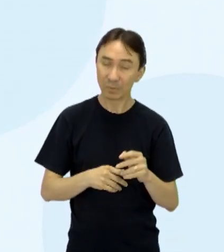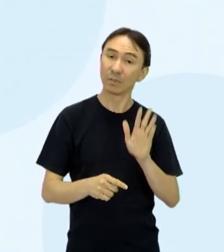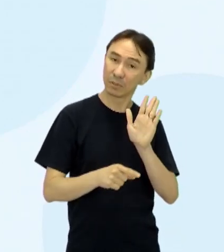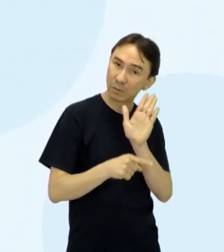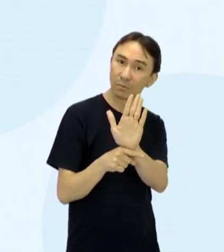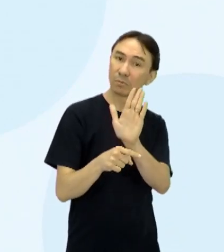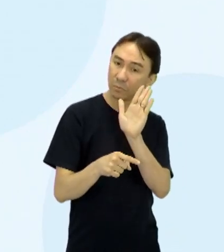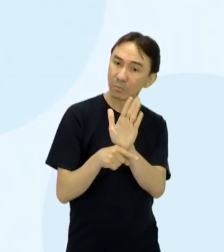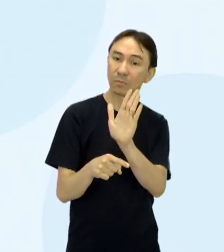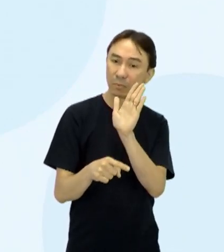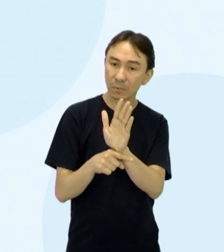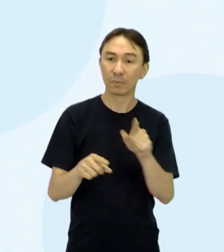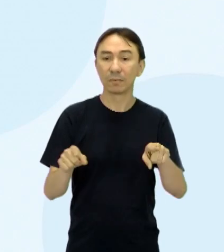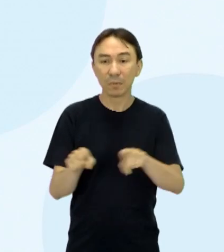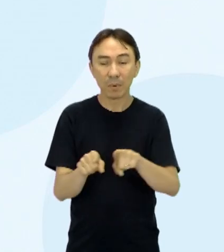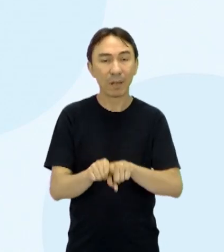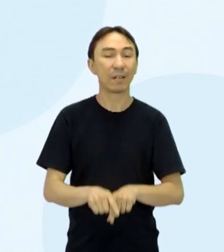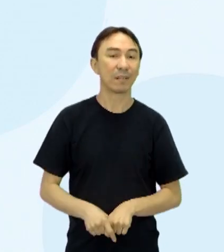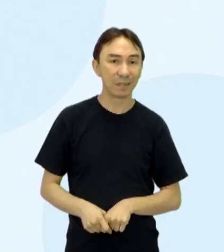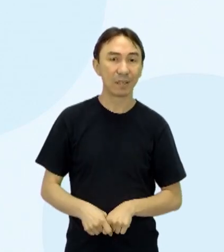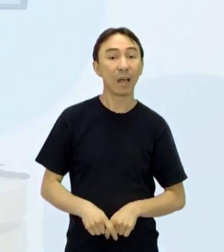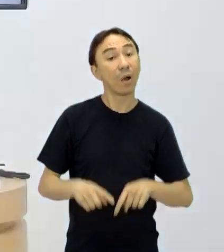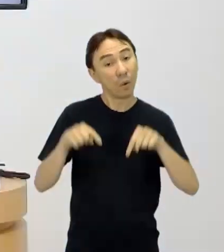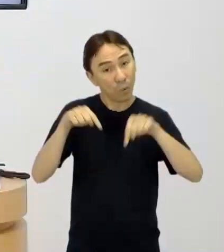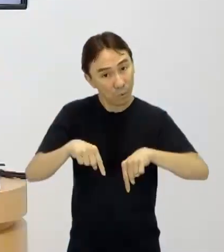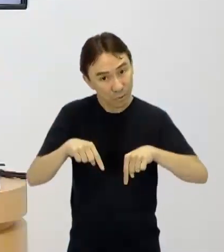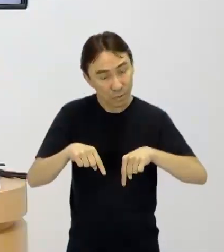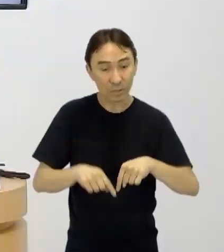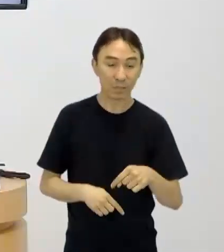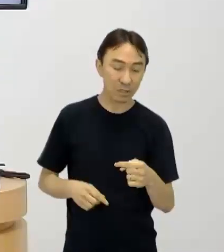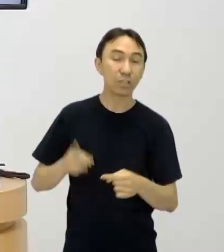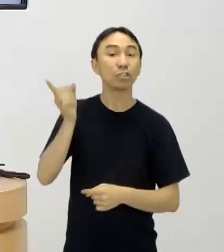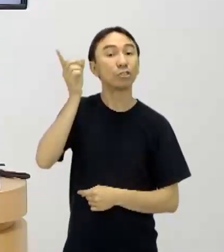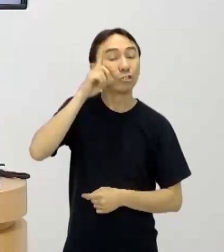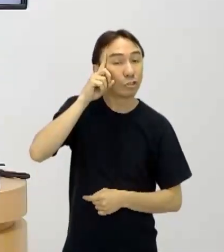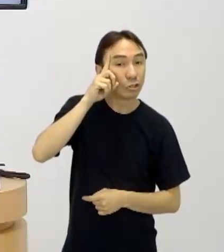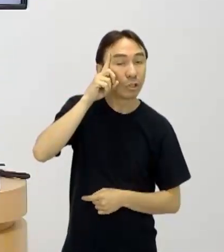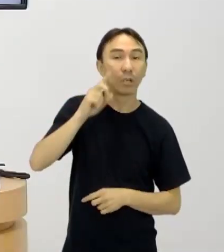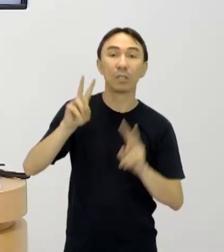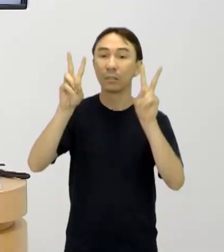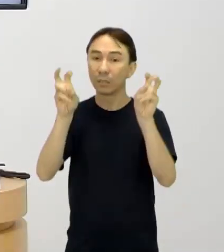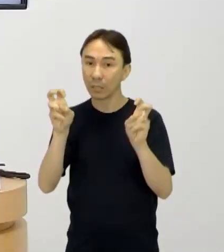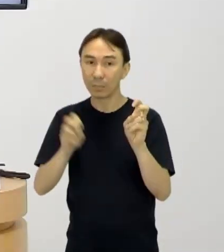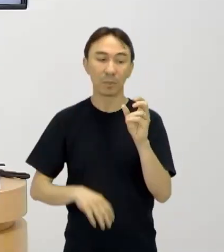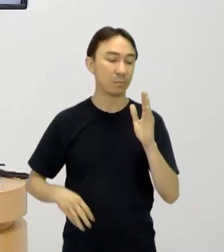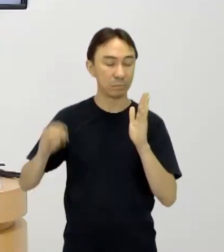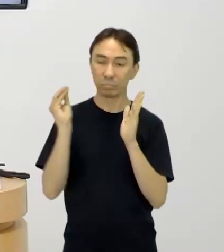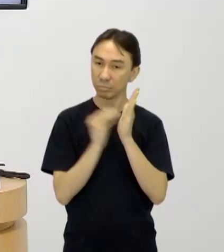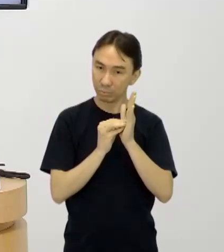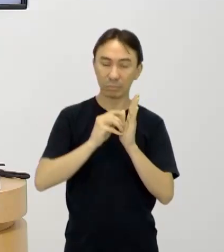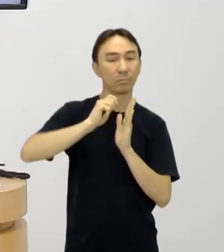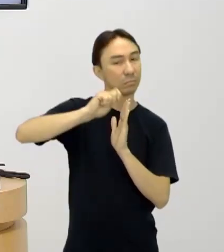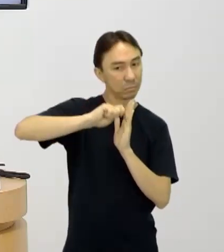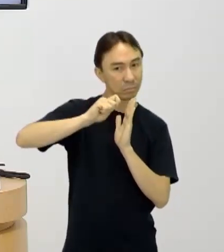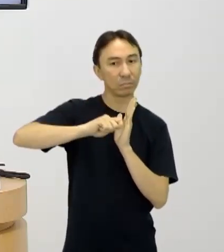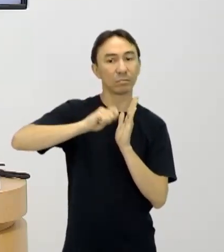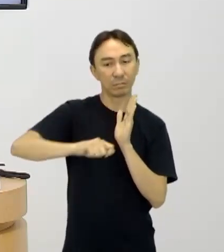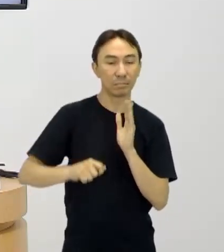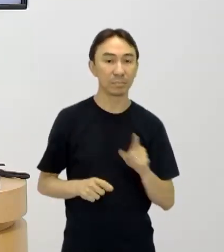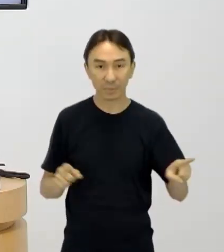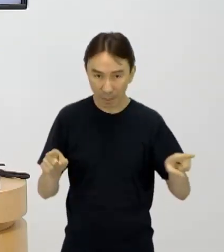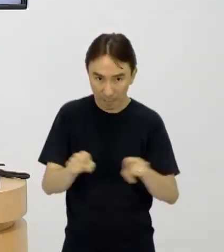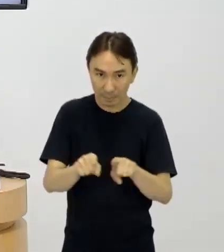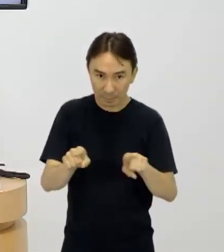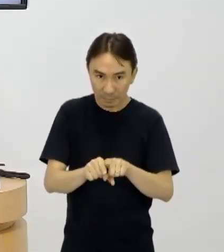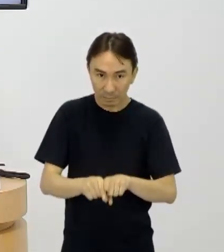Não vai esquecer também de identificar essa aula com data e título, a Terra como você nunca viu. Bom, já